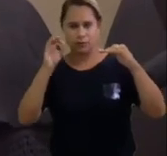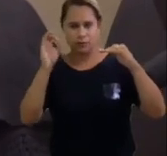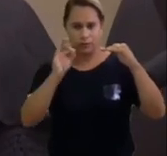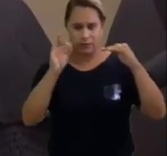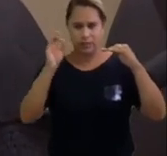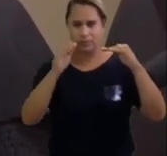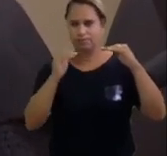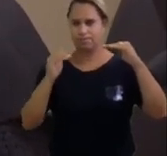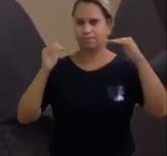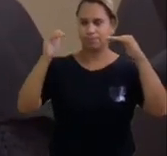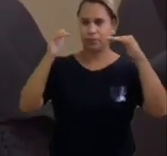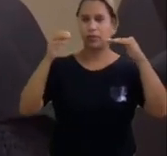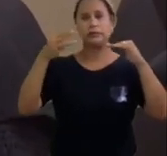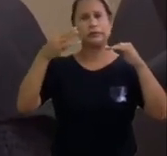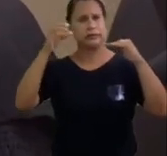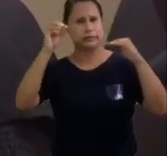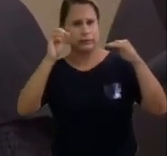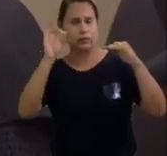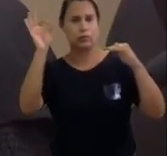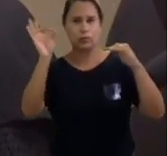um 30%